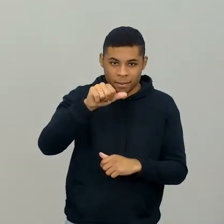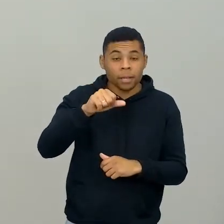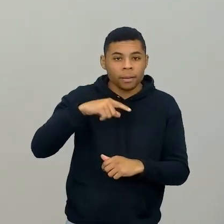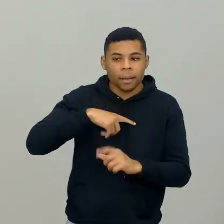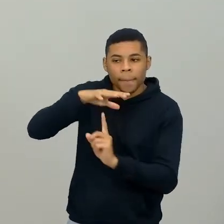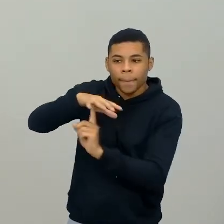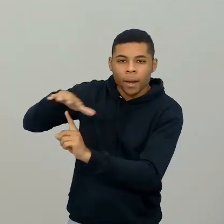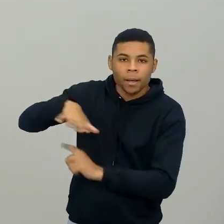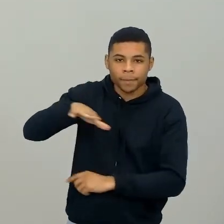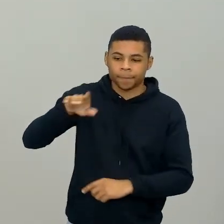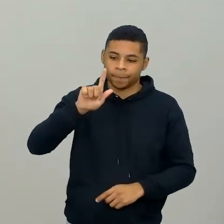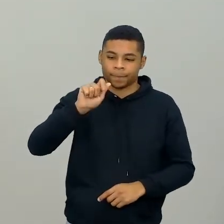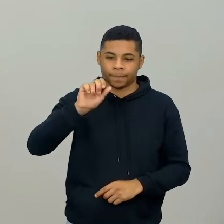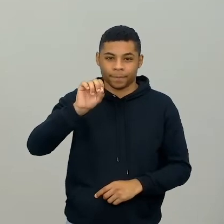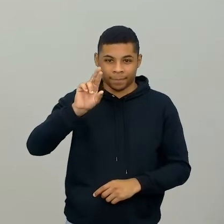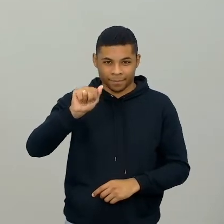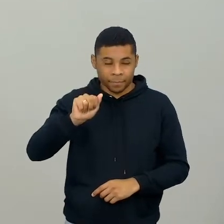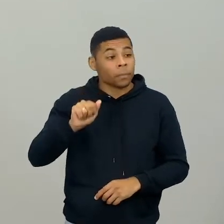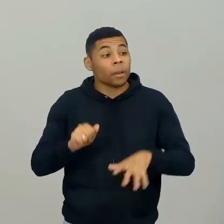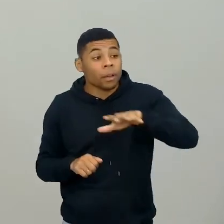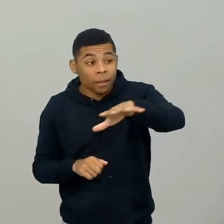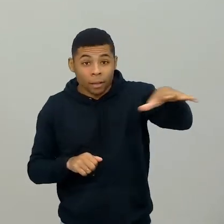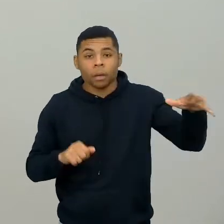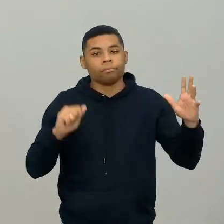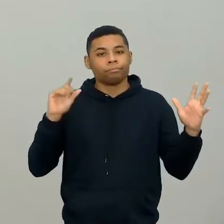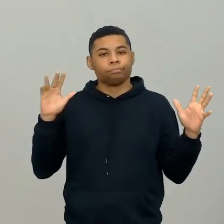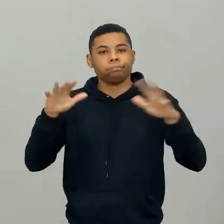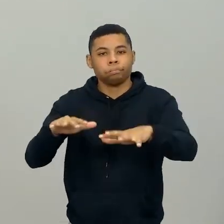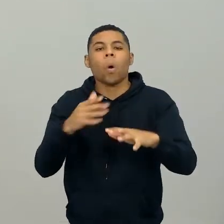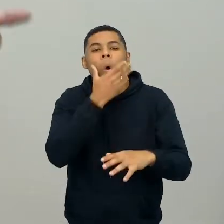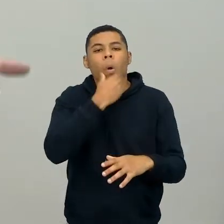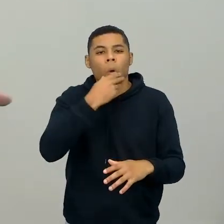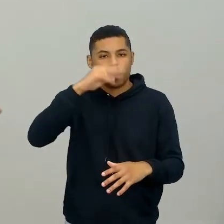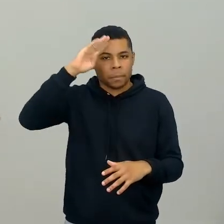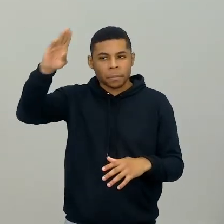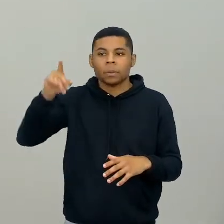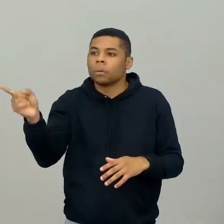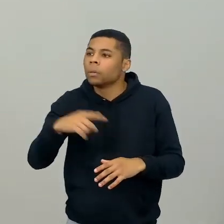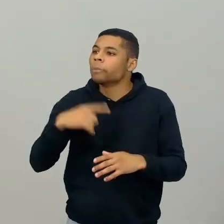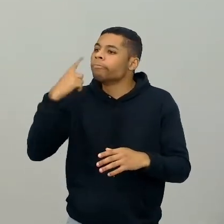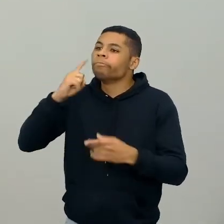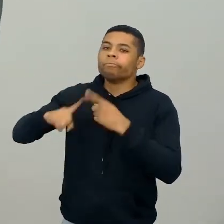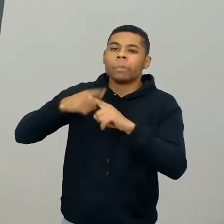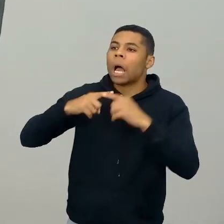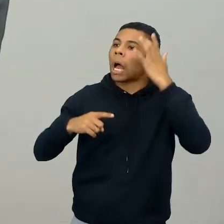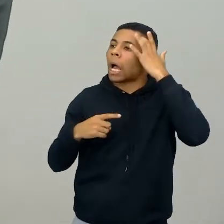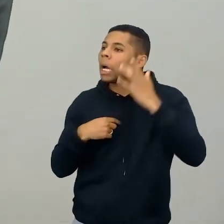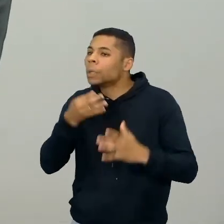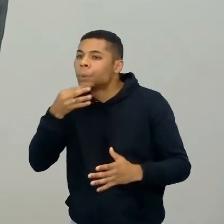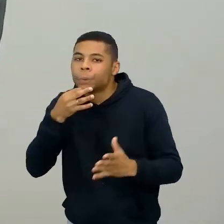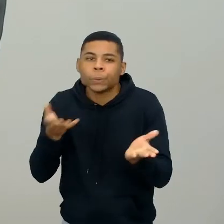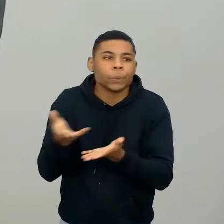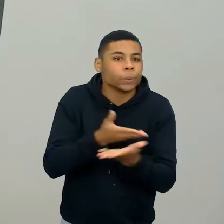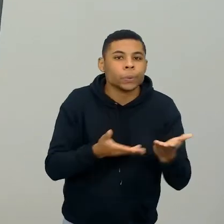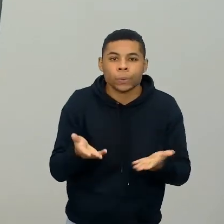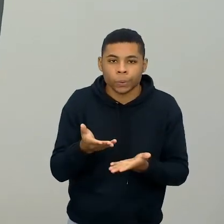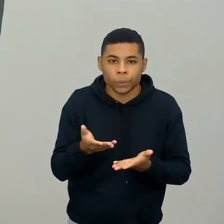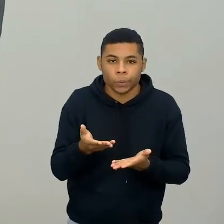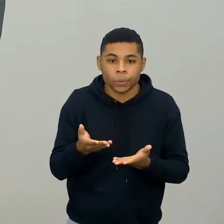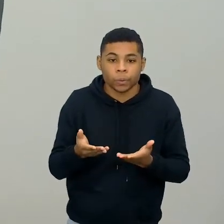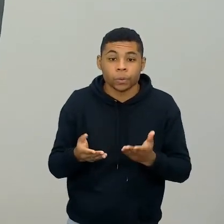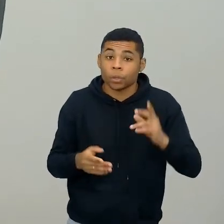duas características, você é um cidadão e você faz a democracia todos